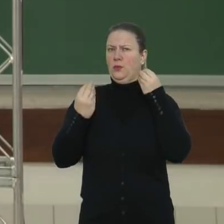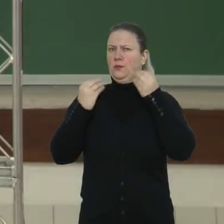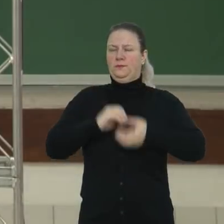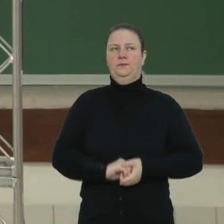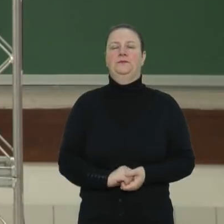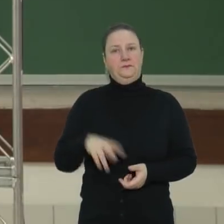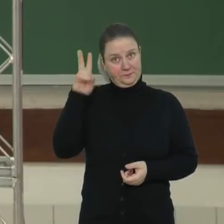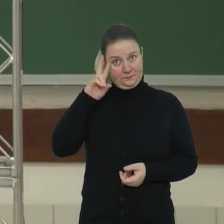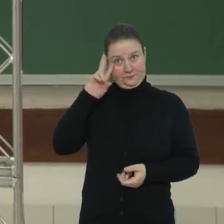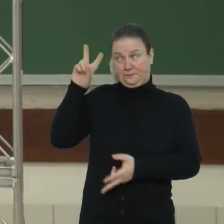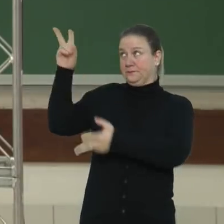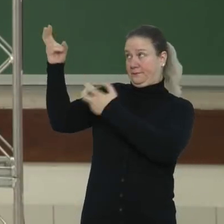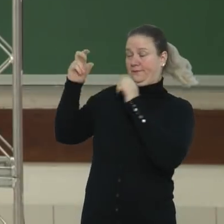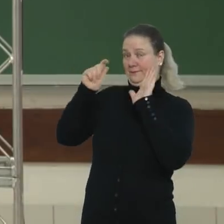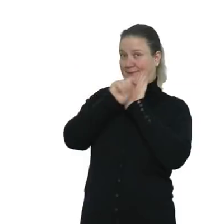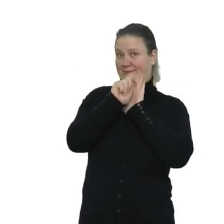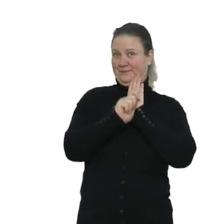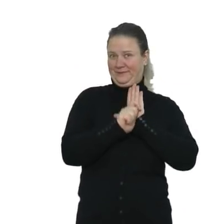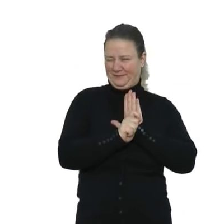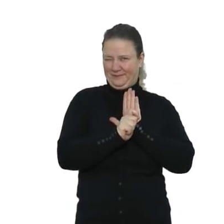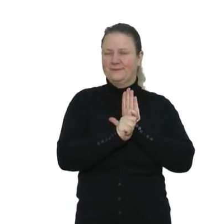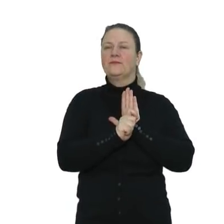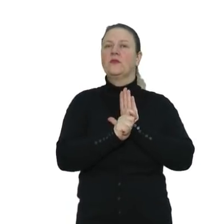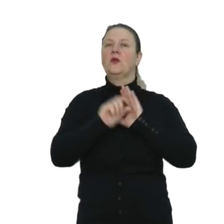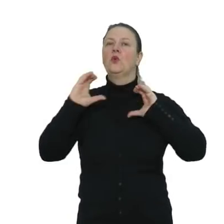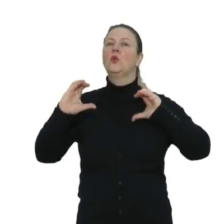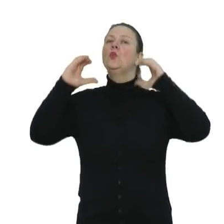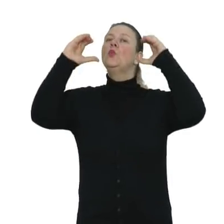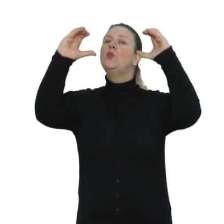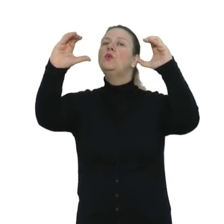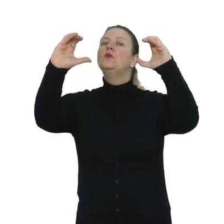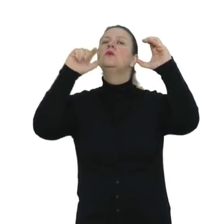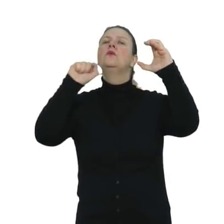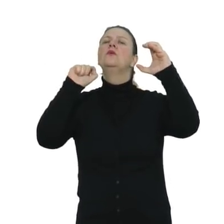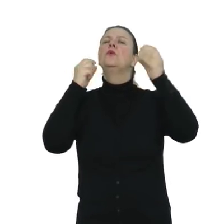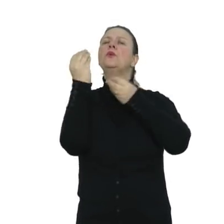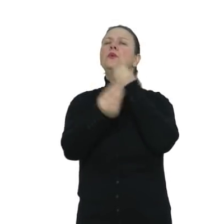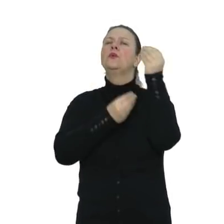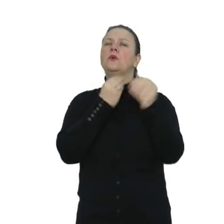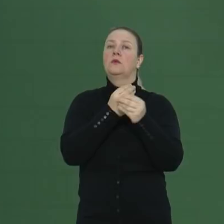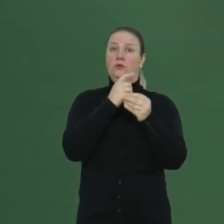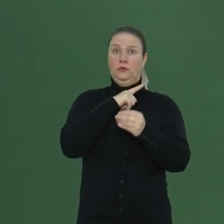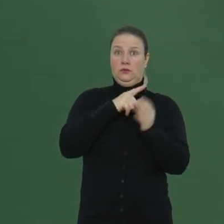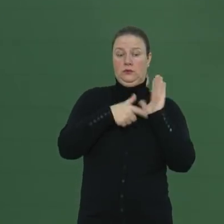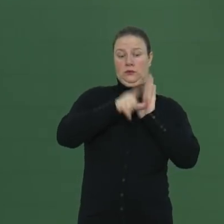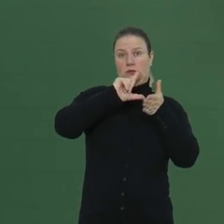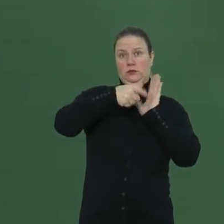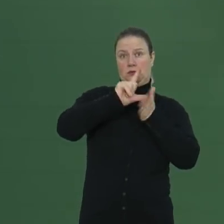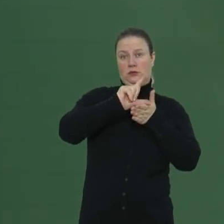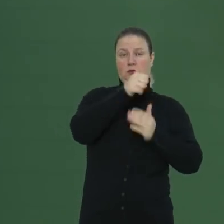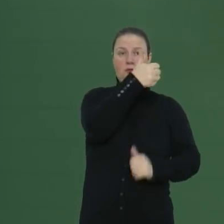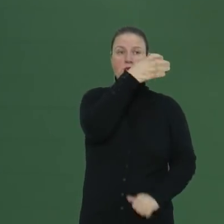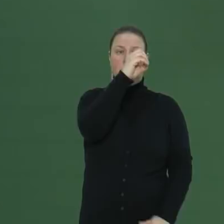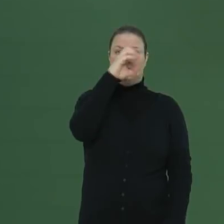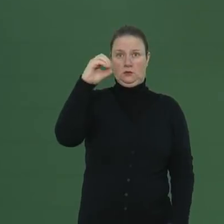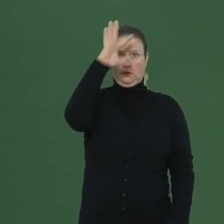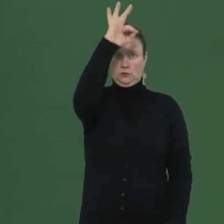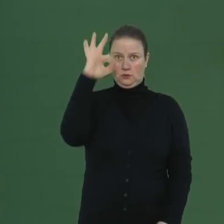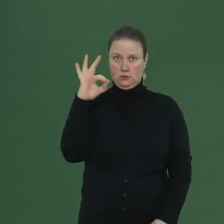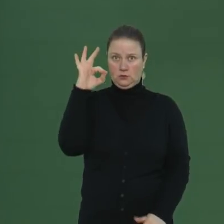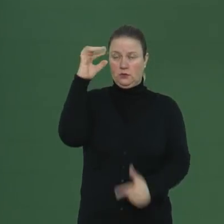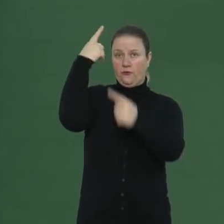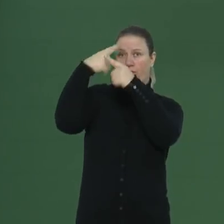ó, eu tenho aqui que a função, vocês descobriram lá que ela veio da onde? Tinha 100%, né? Vezes